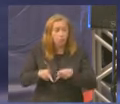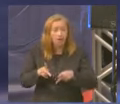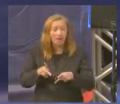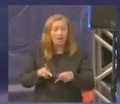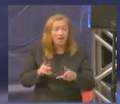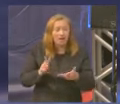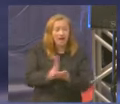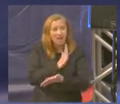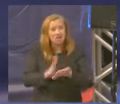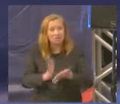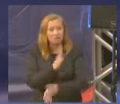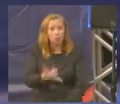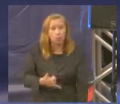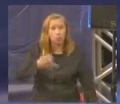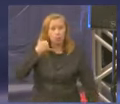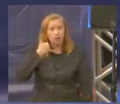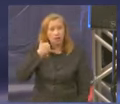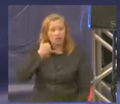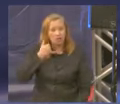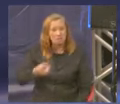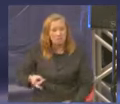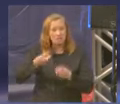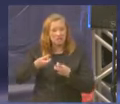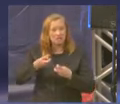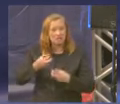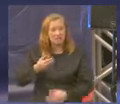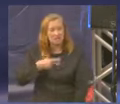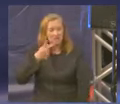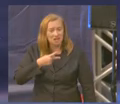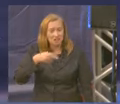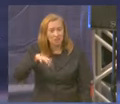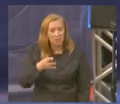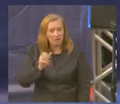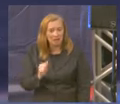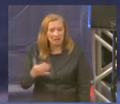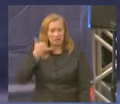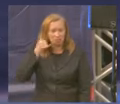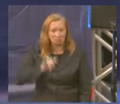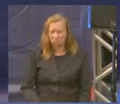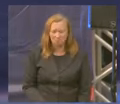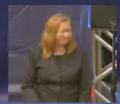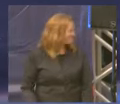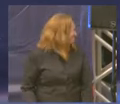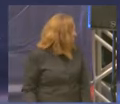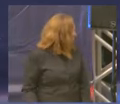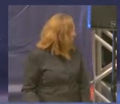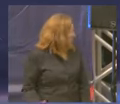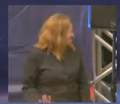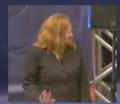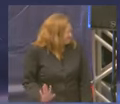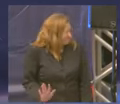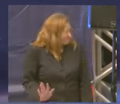gente telefona, quando percebe que ele está falando com uma máquina, ele desliga o telefone.